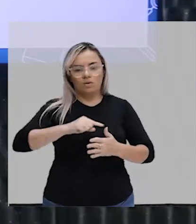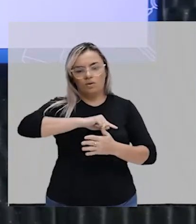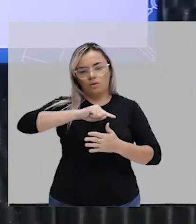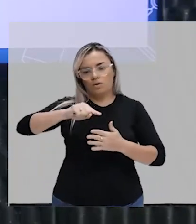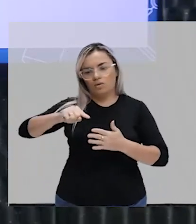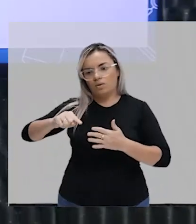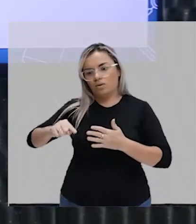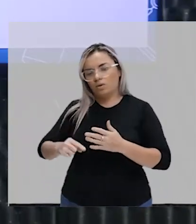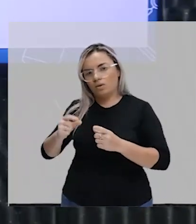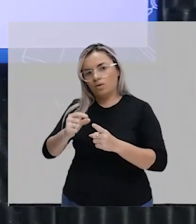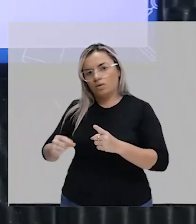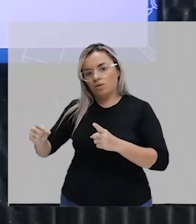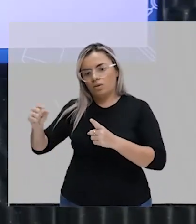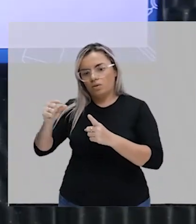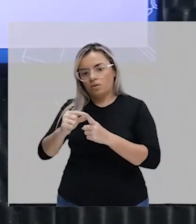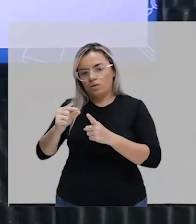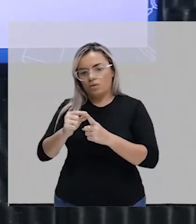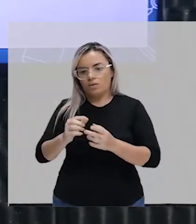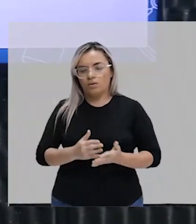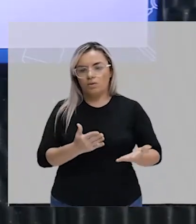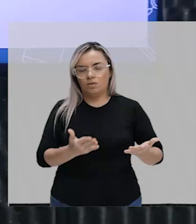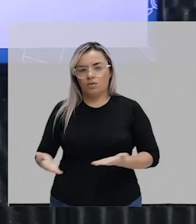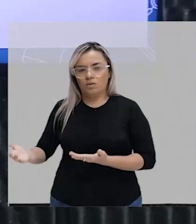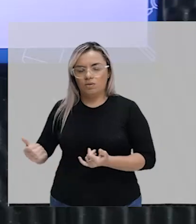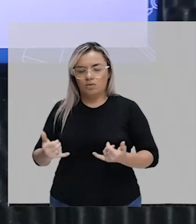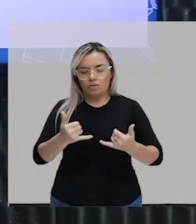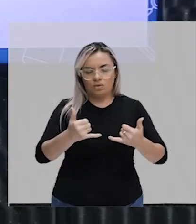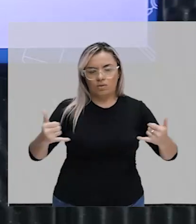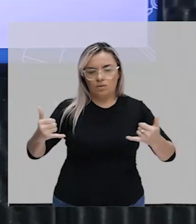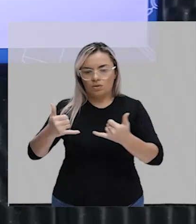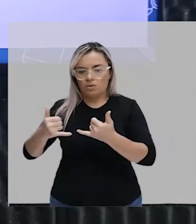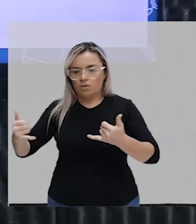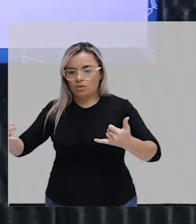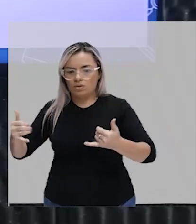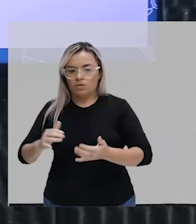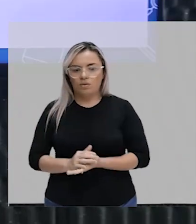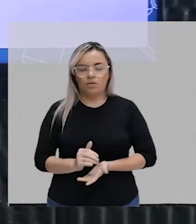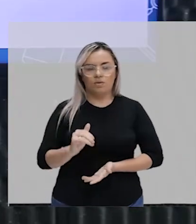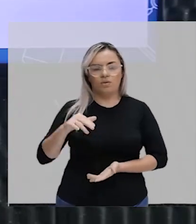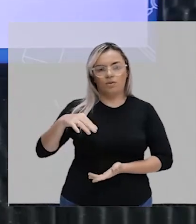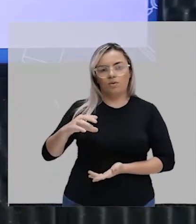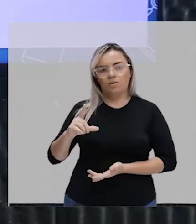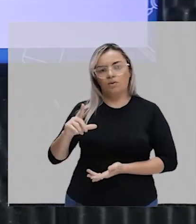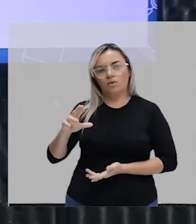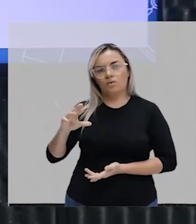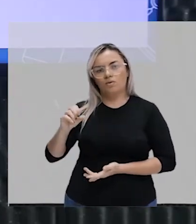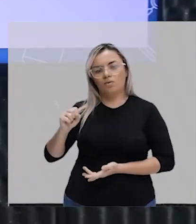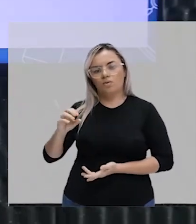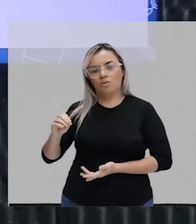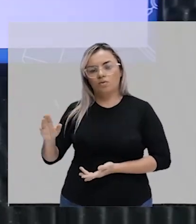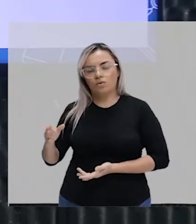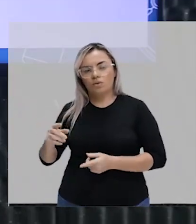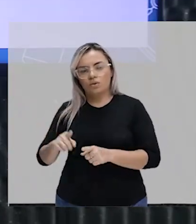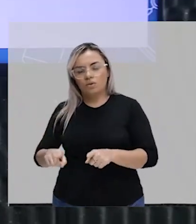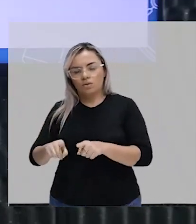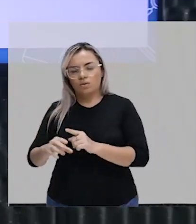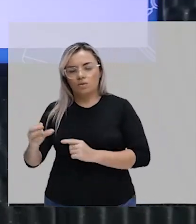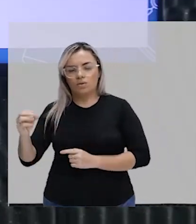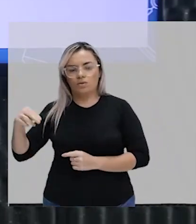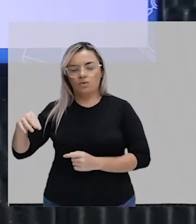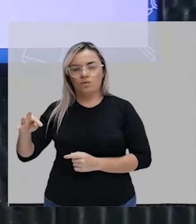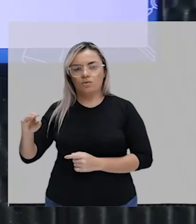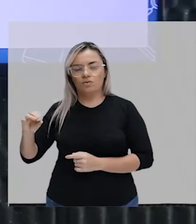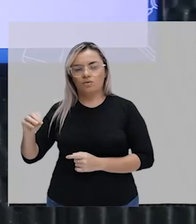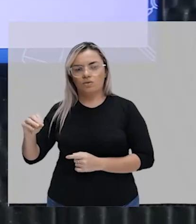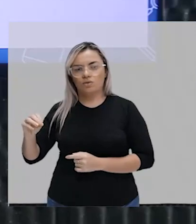estão até em destaque. Incluso, contido. Então, a própria